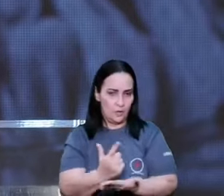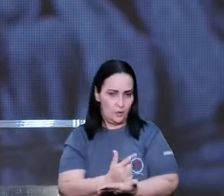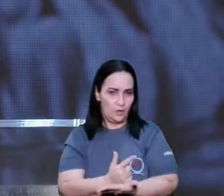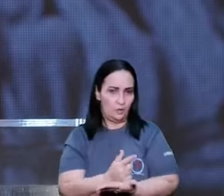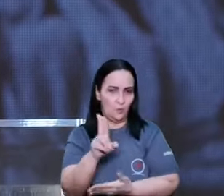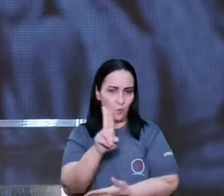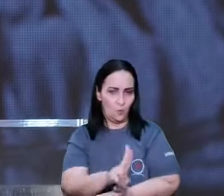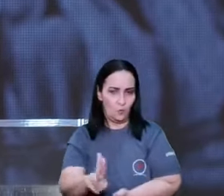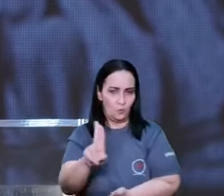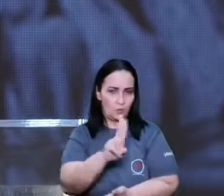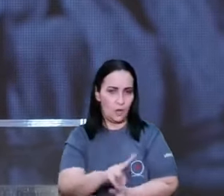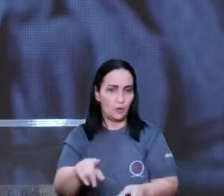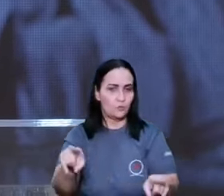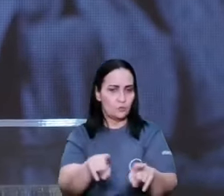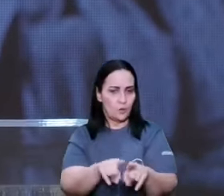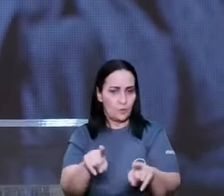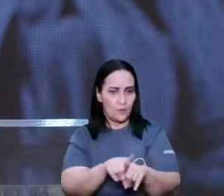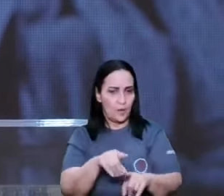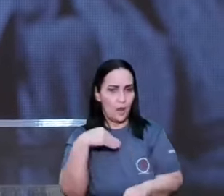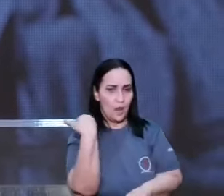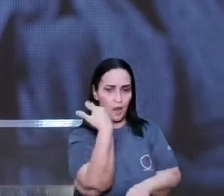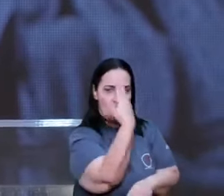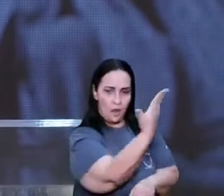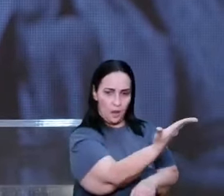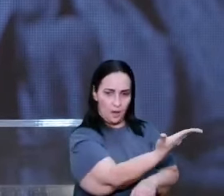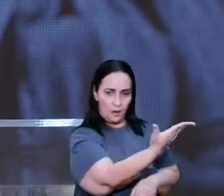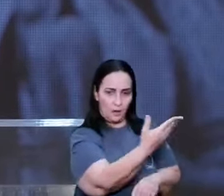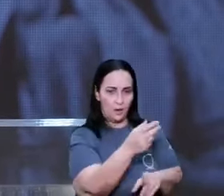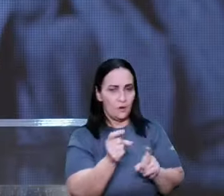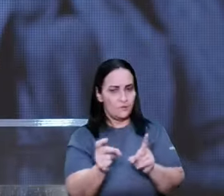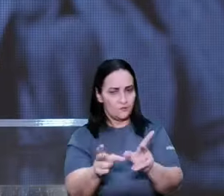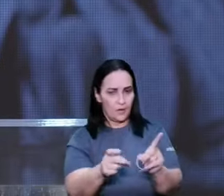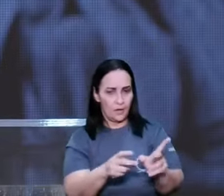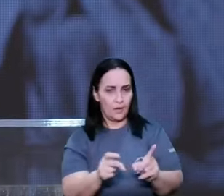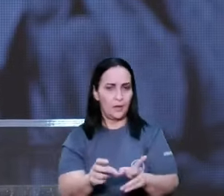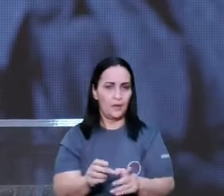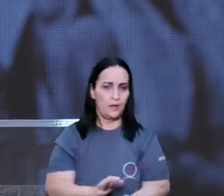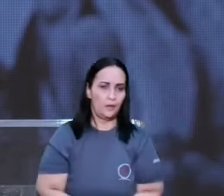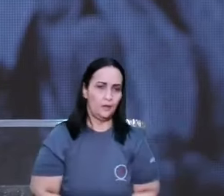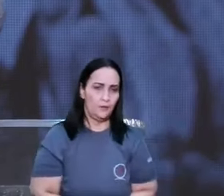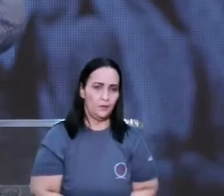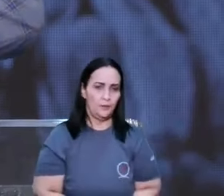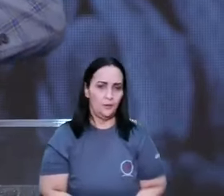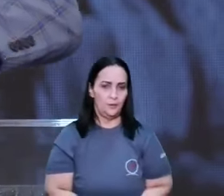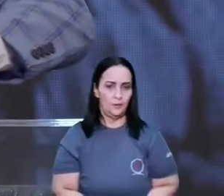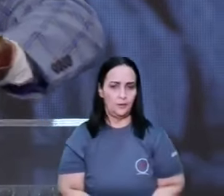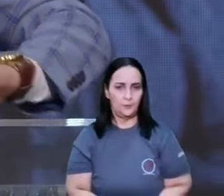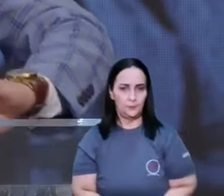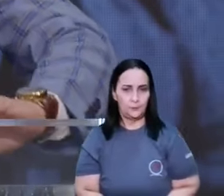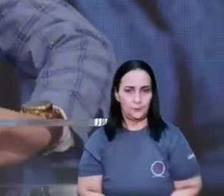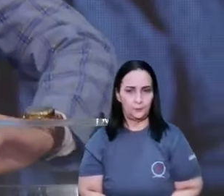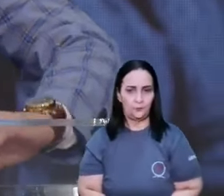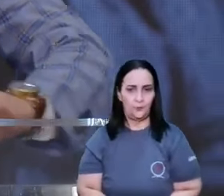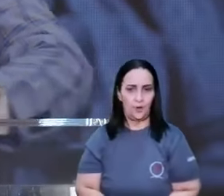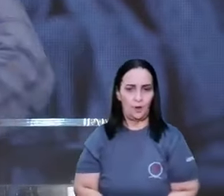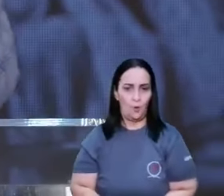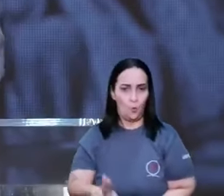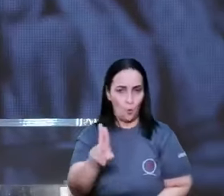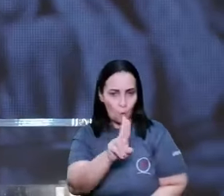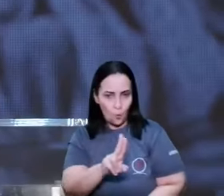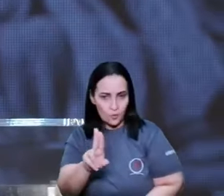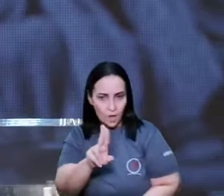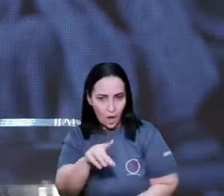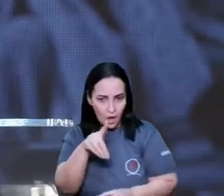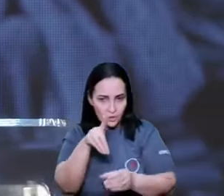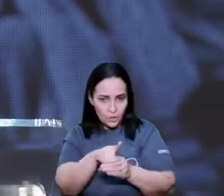livro aqui ali na saída sem você tirar o leite e o pão dos teus filhos sem utilizar o seu dízimo devolva